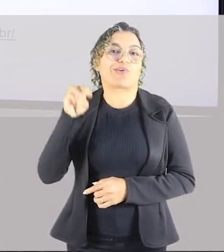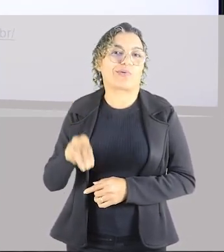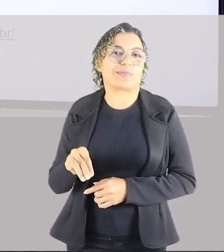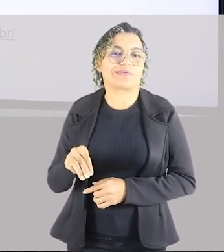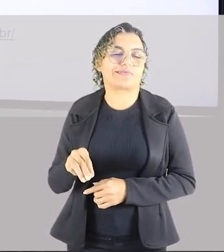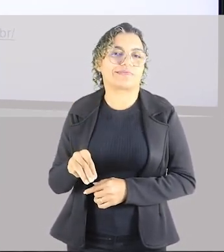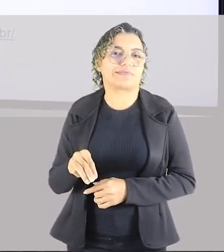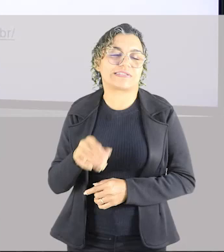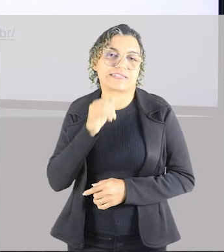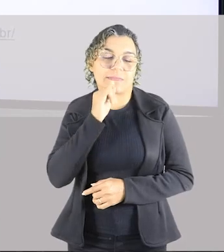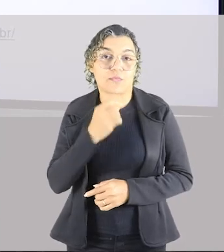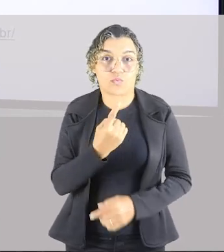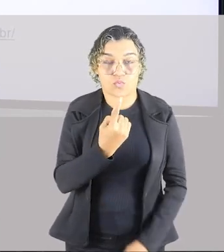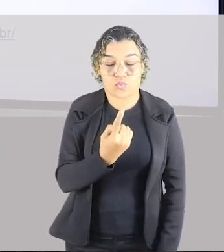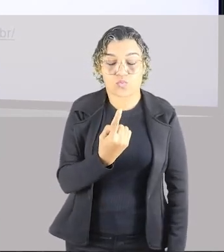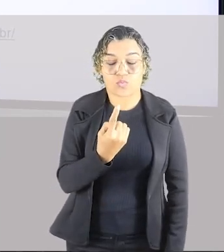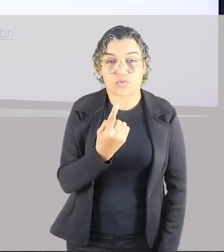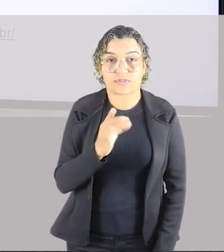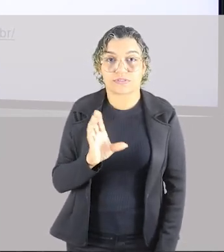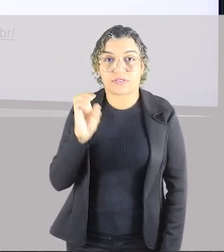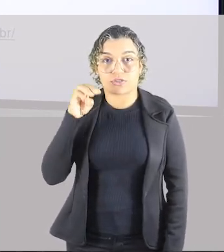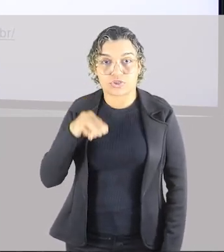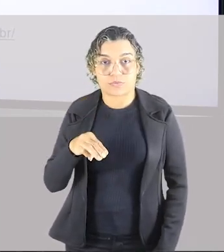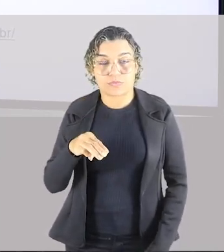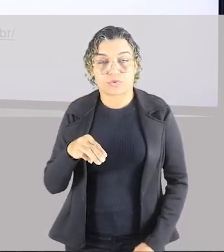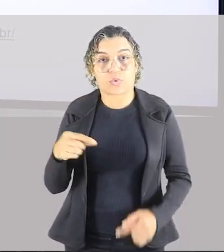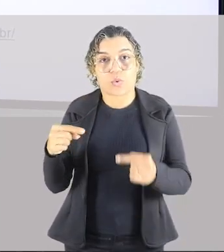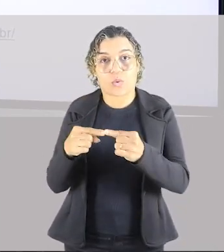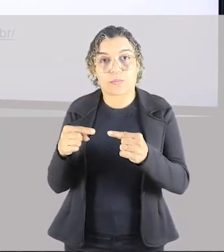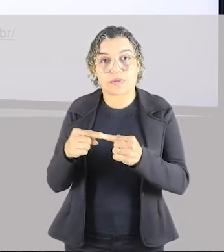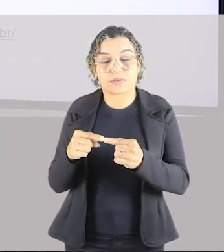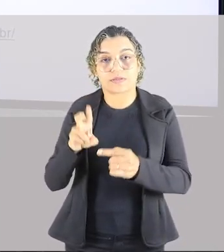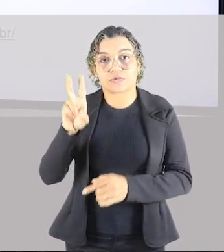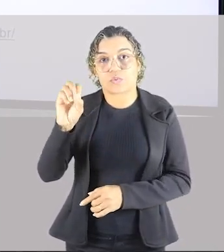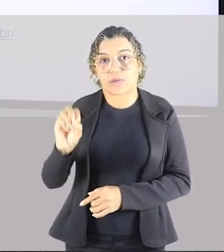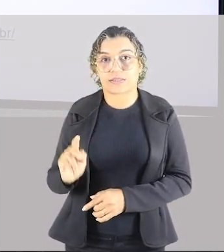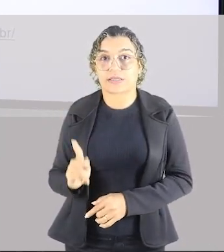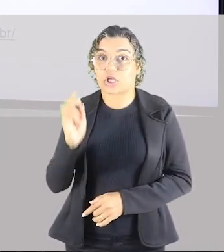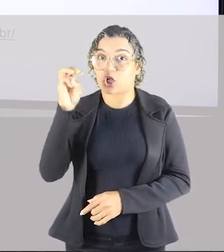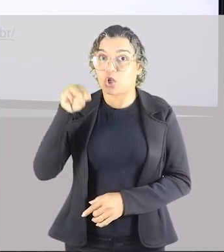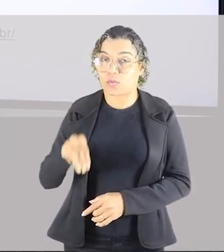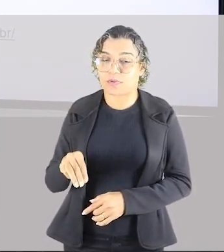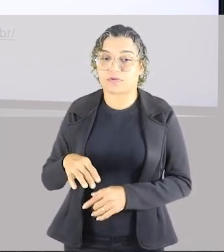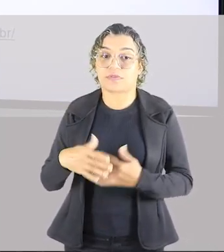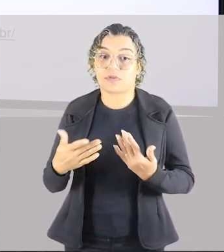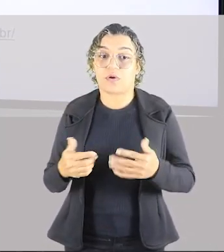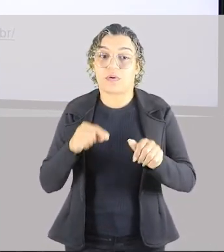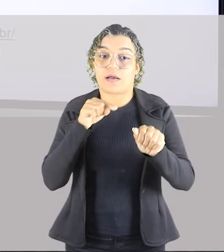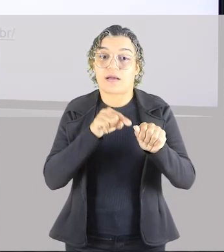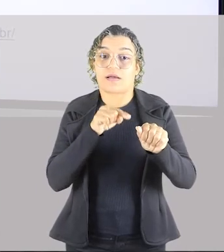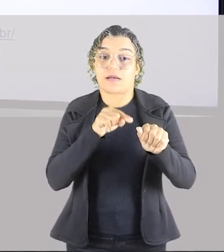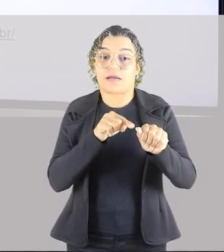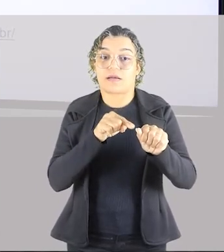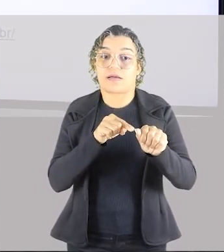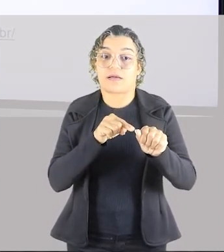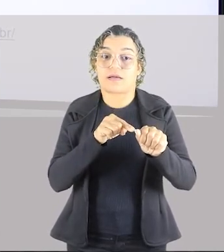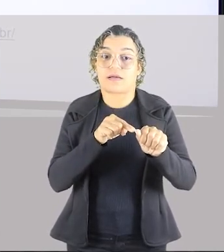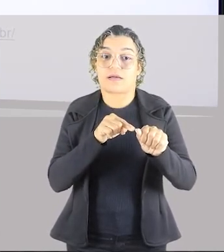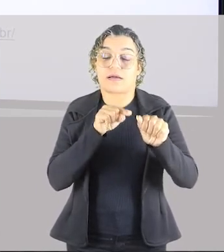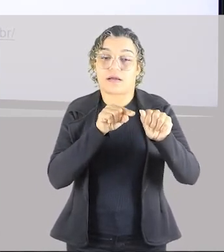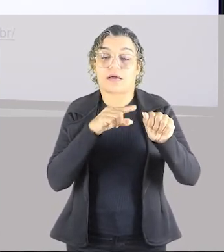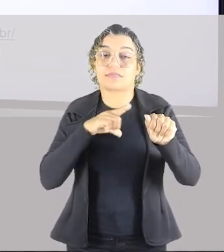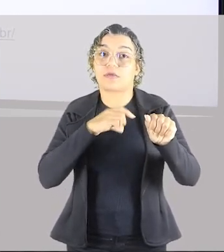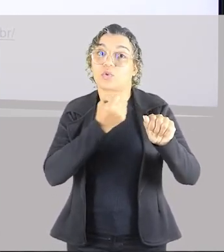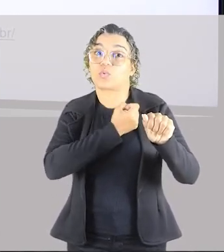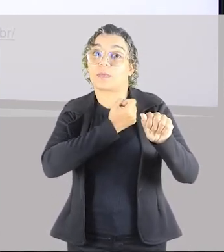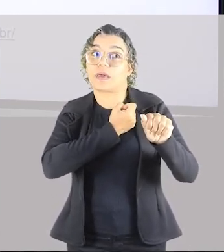seja, 1 centímetro equivale a 50 quilômetros. E na letra A eu tenho uma escala numérica,